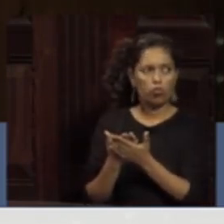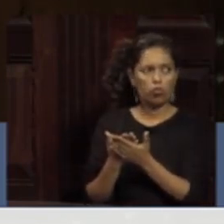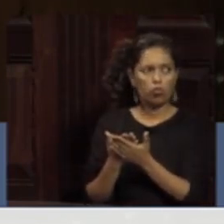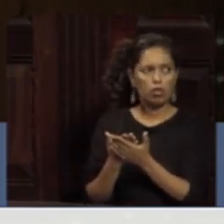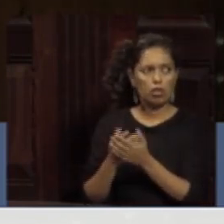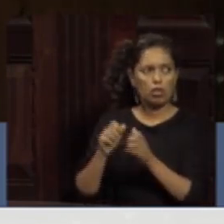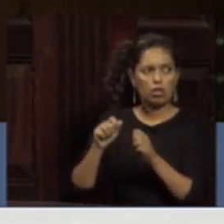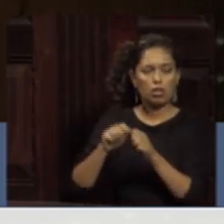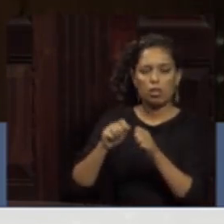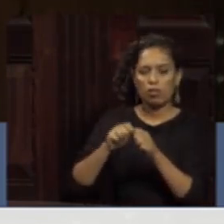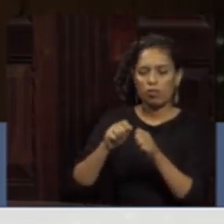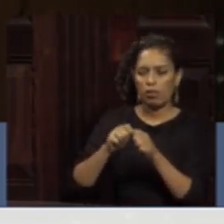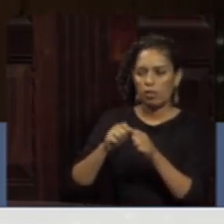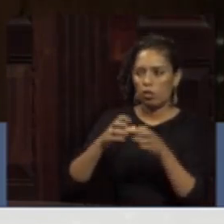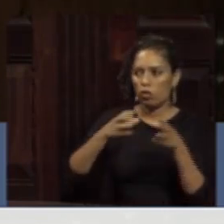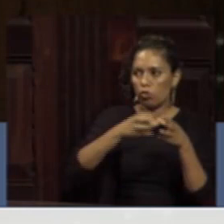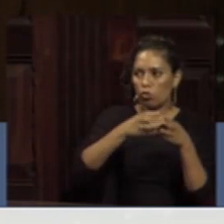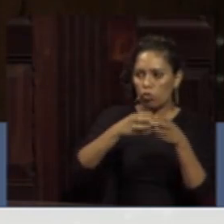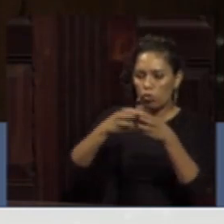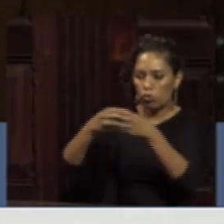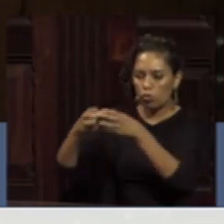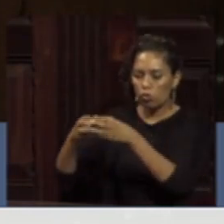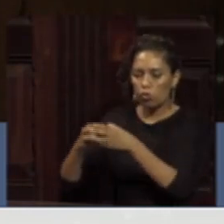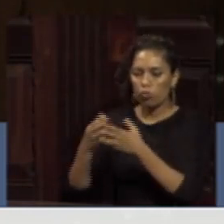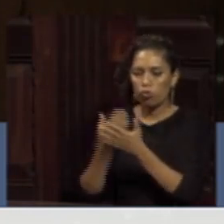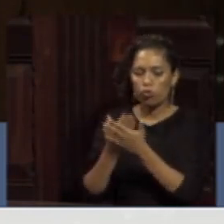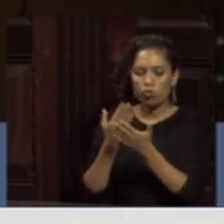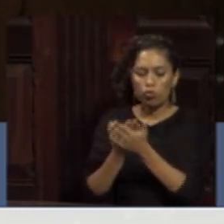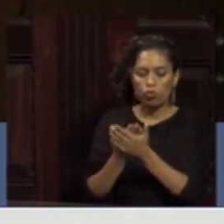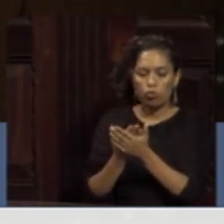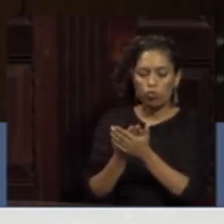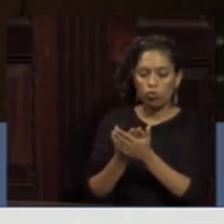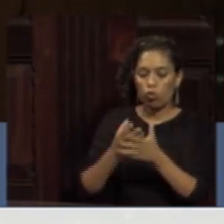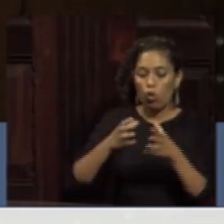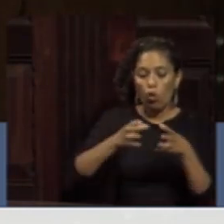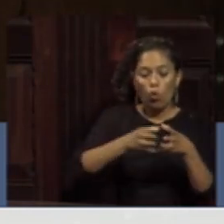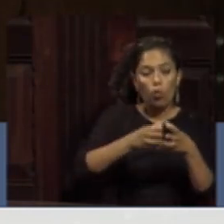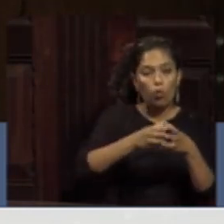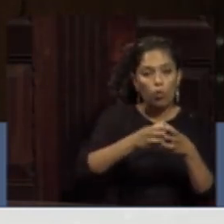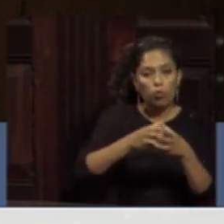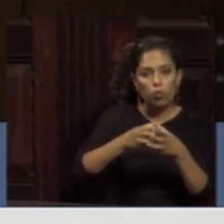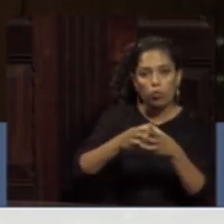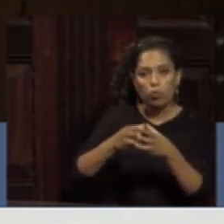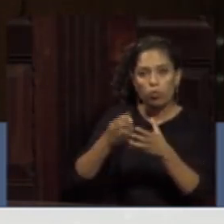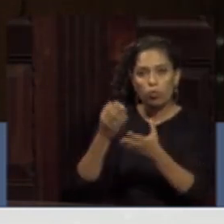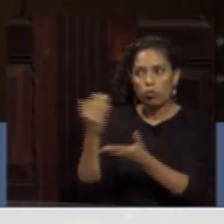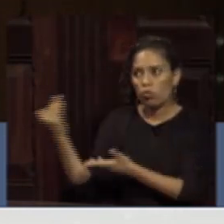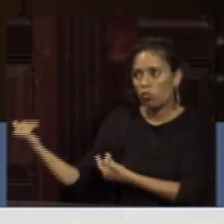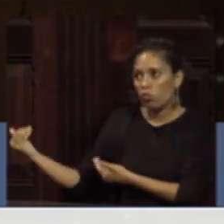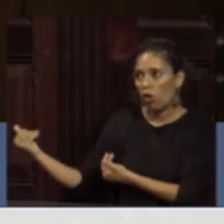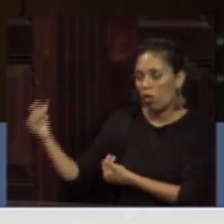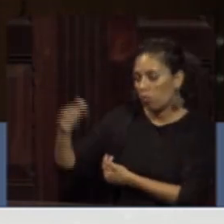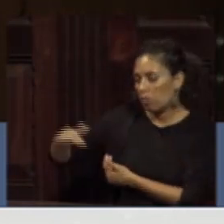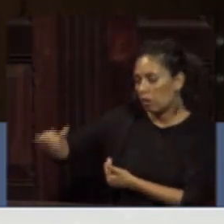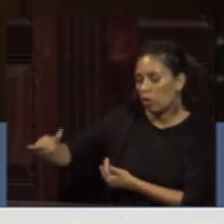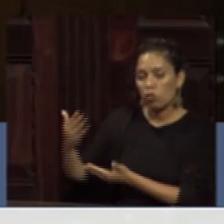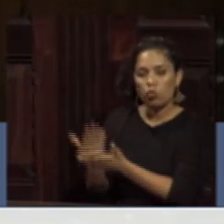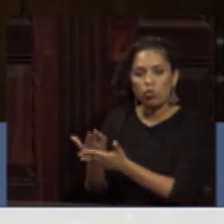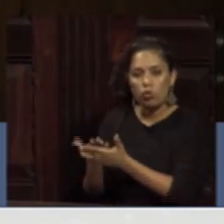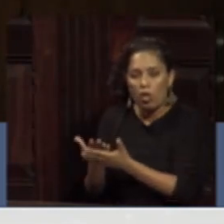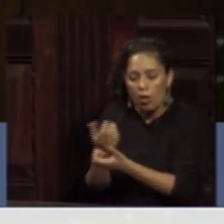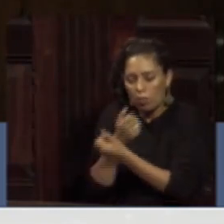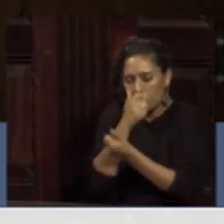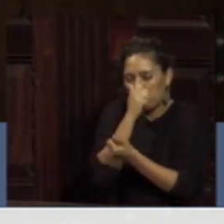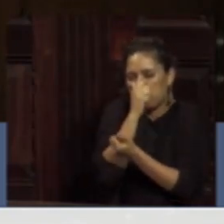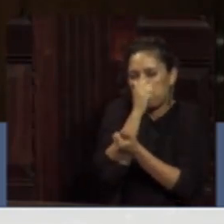turmas maiores do que o espaço da sala de aula permite para modulação, desrespeitando a legislação em